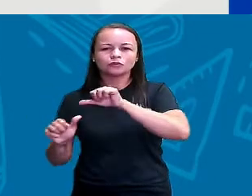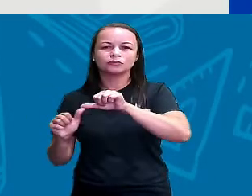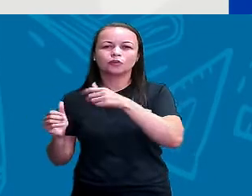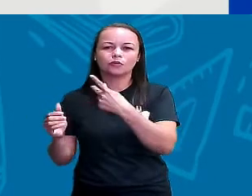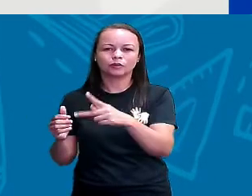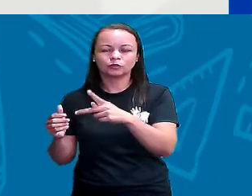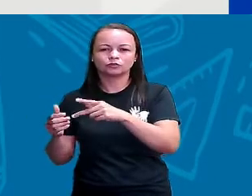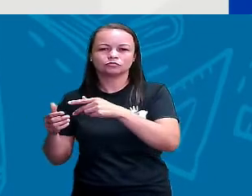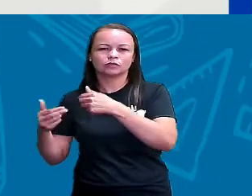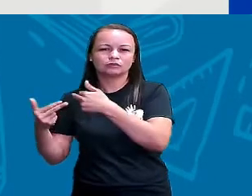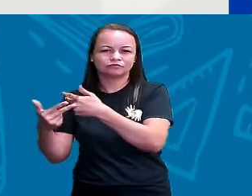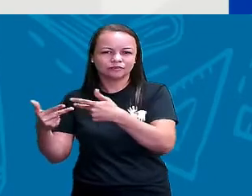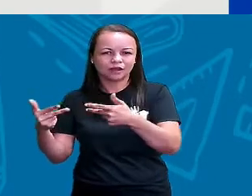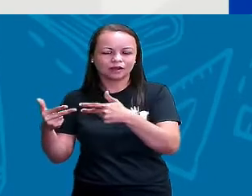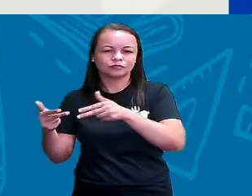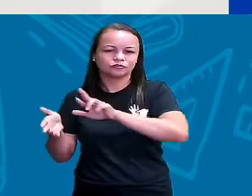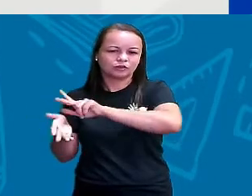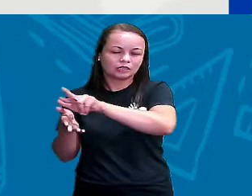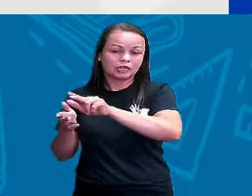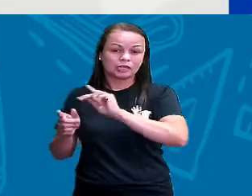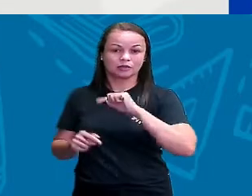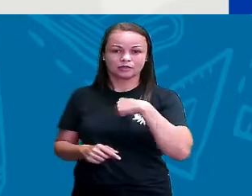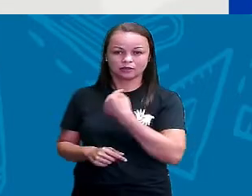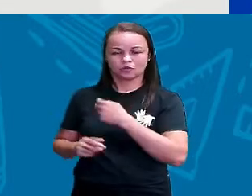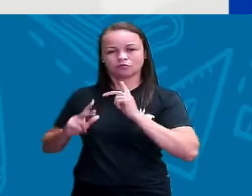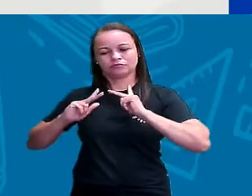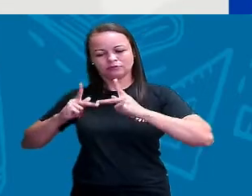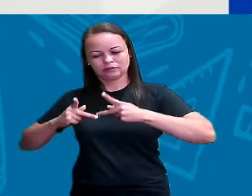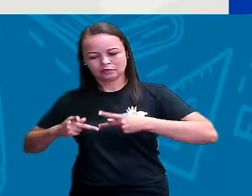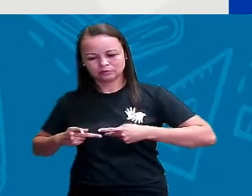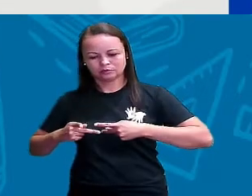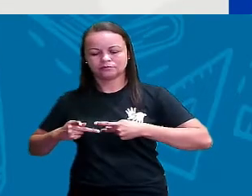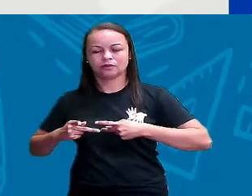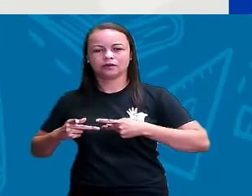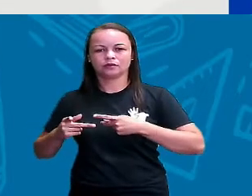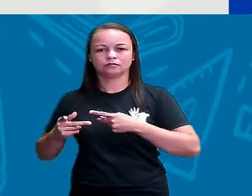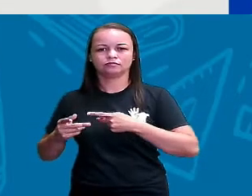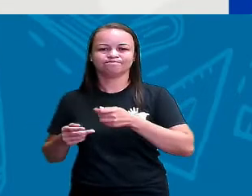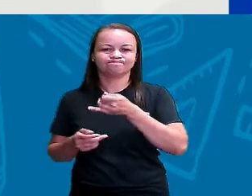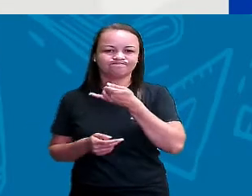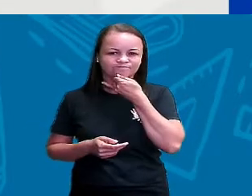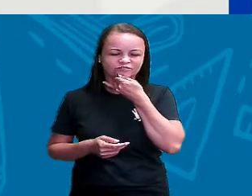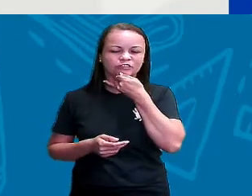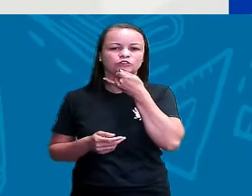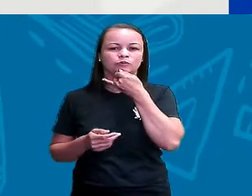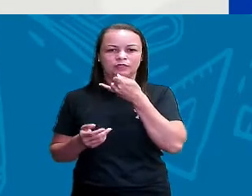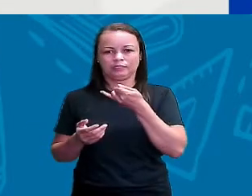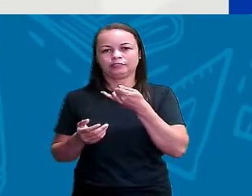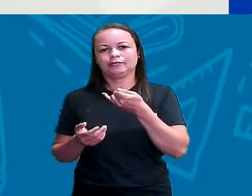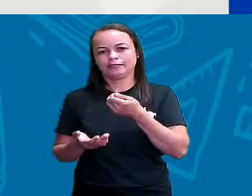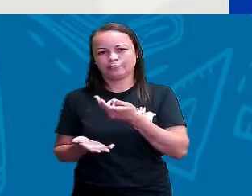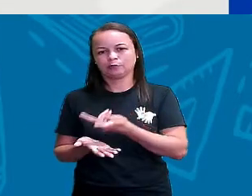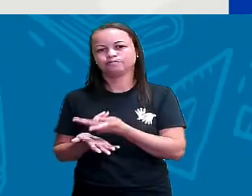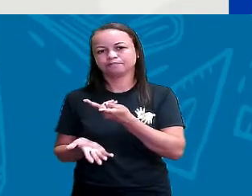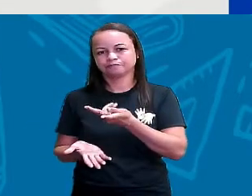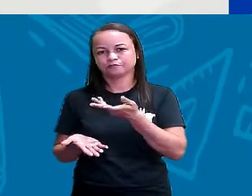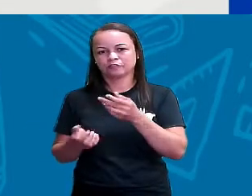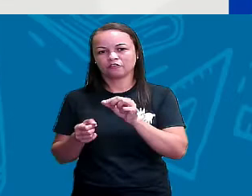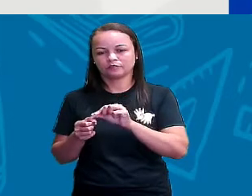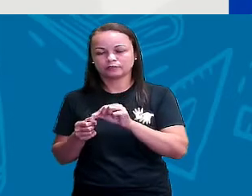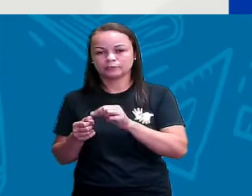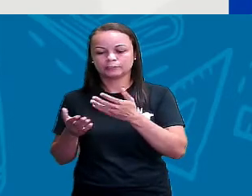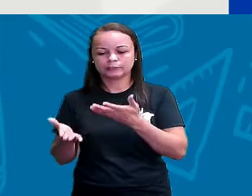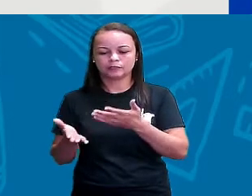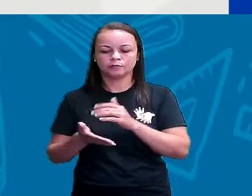essas situações que nós, seres humanos, infelizmente, ainda causamos, tá certo? Então, essa